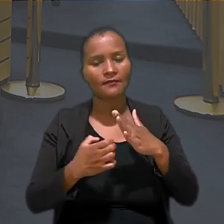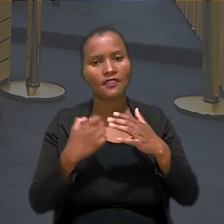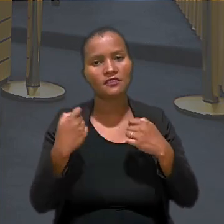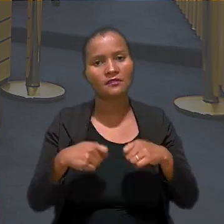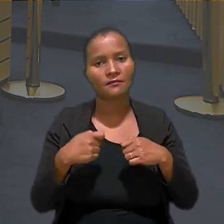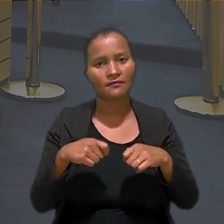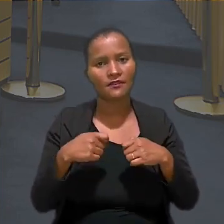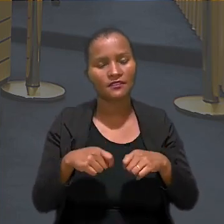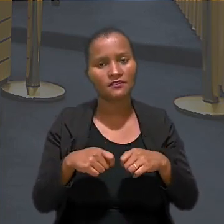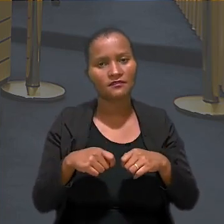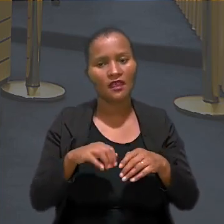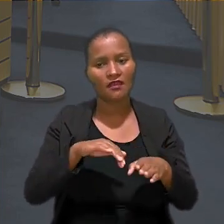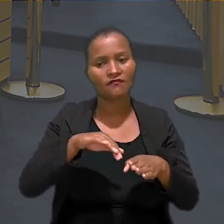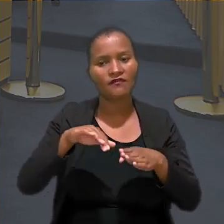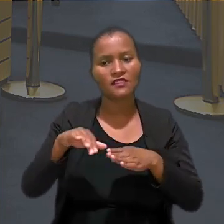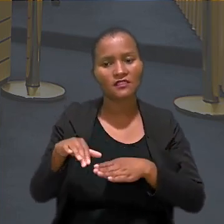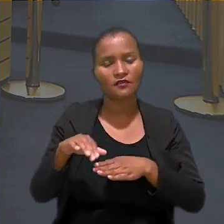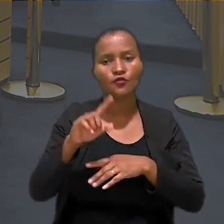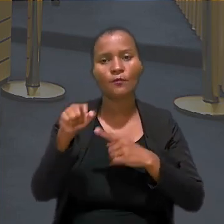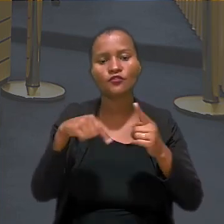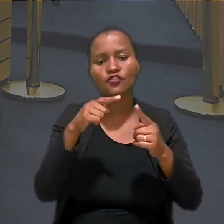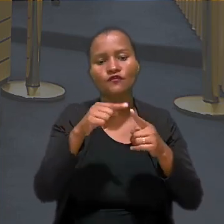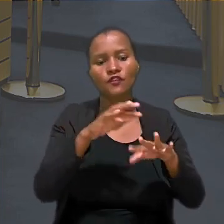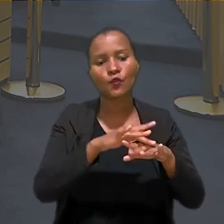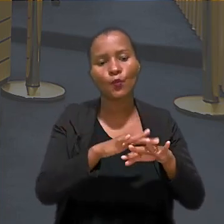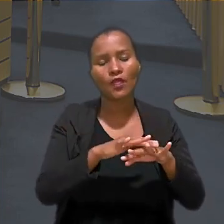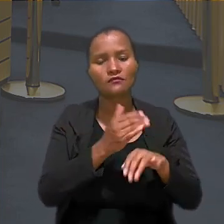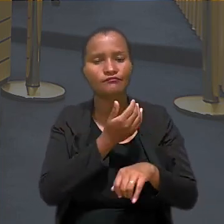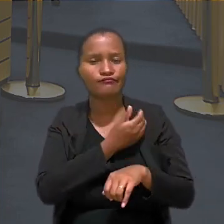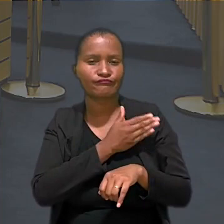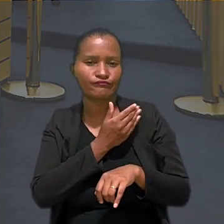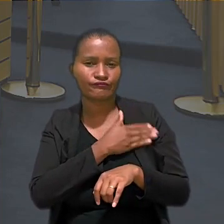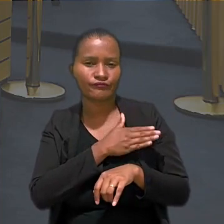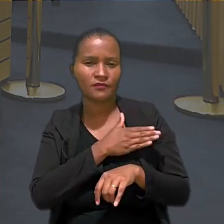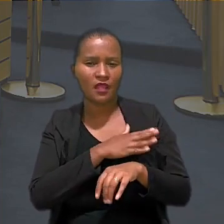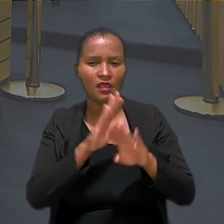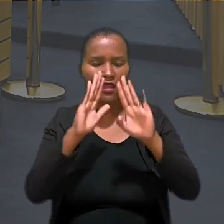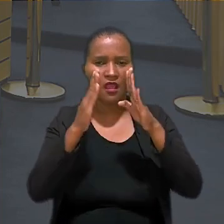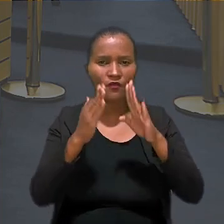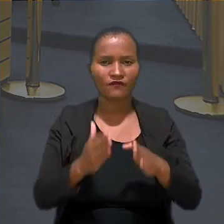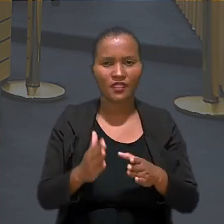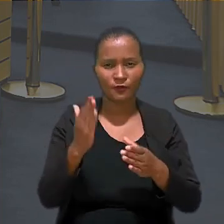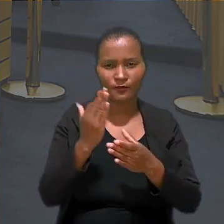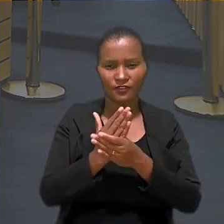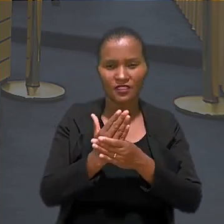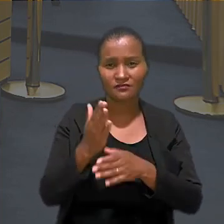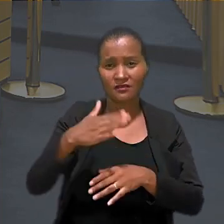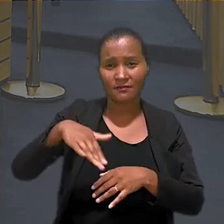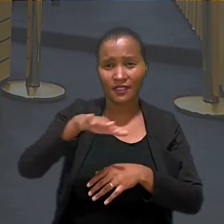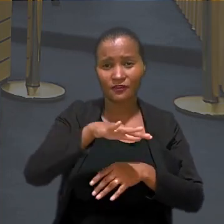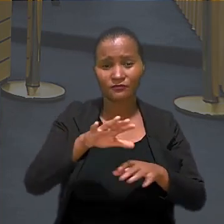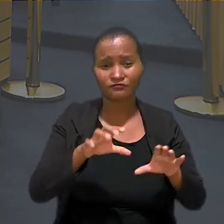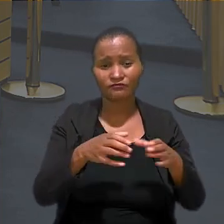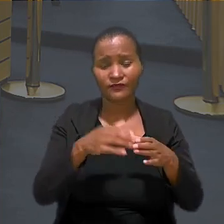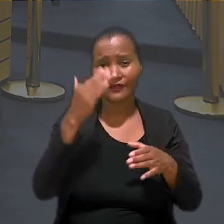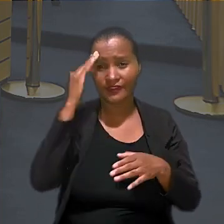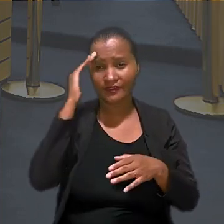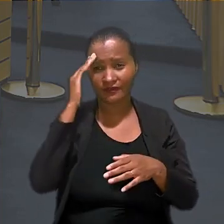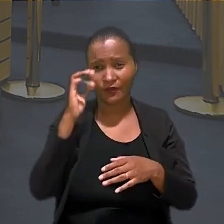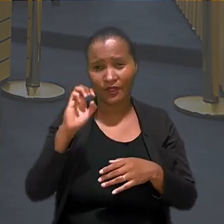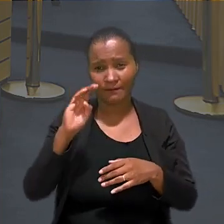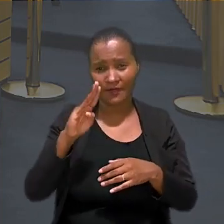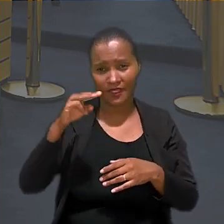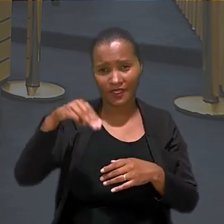a presunção de que o motivo da doença tenha sido discriminatório. Ao avaliar o processo, a maioria do colegiado entendeu